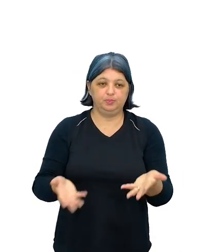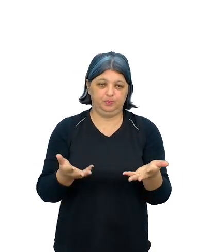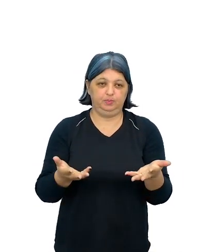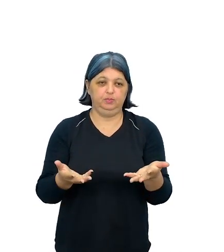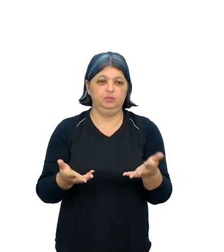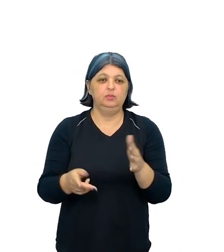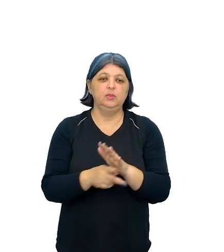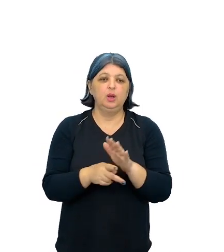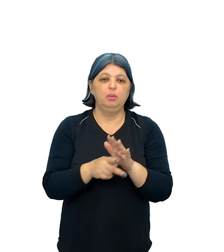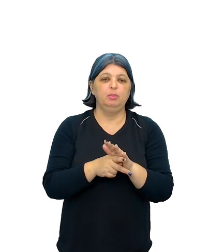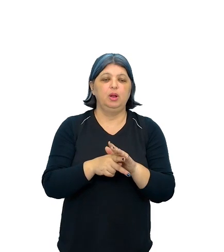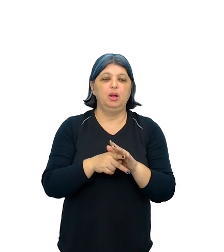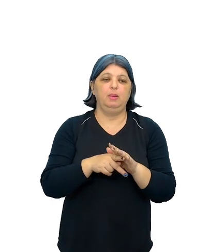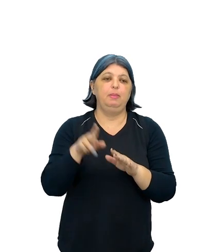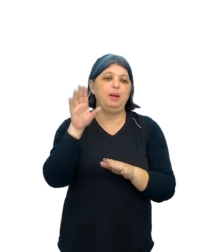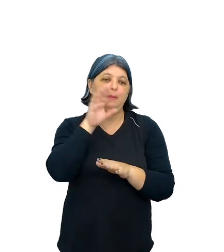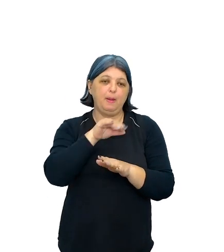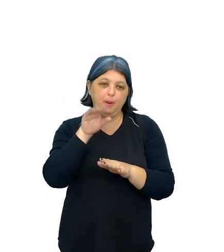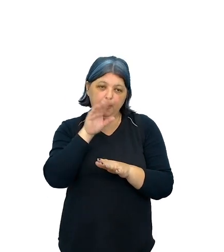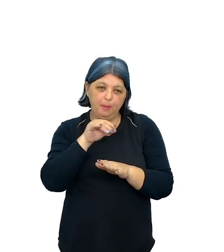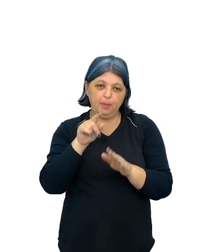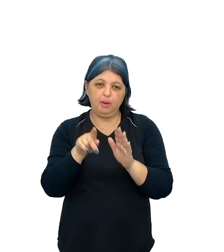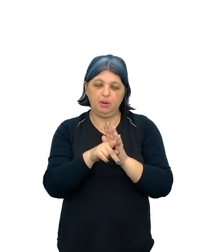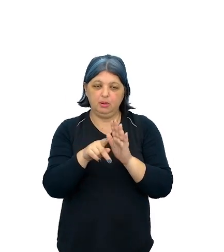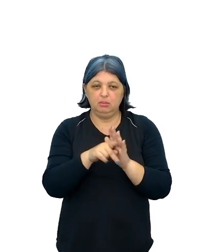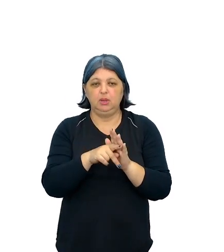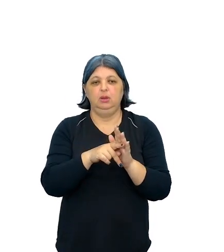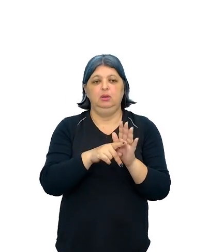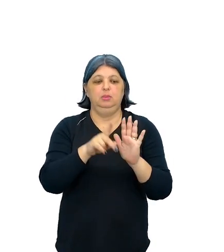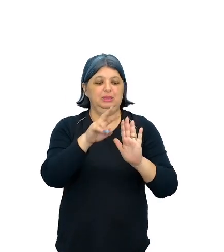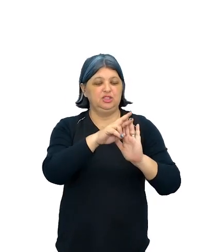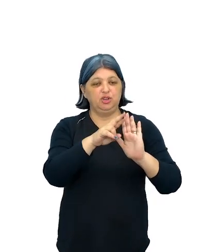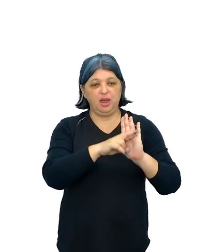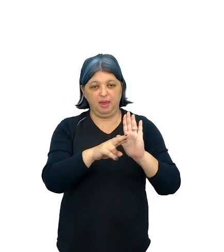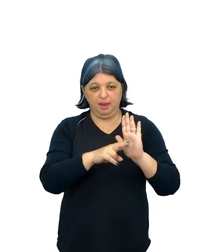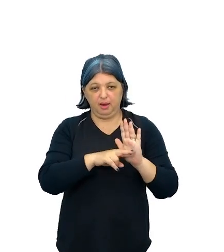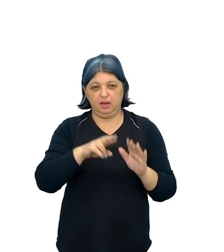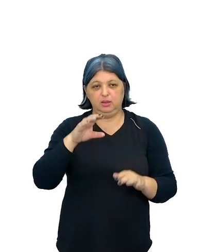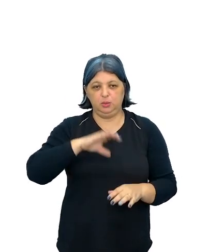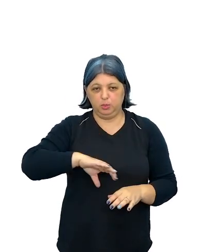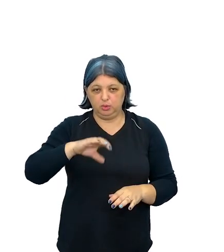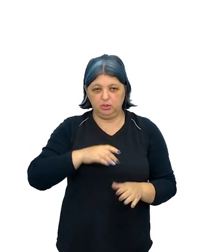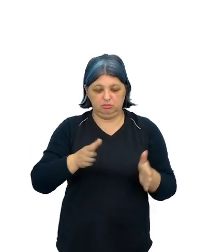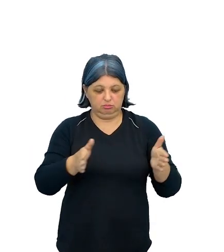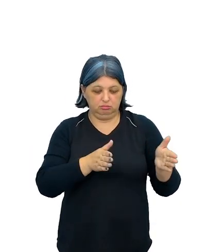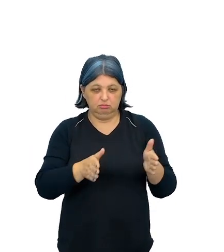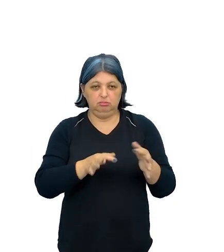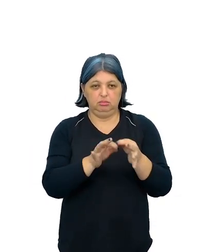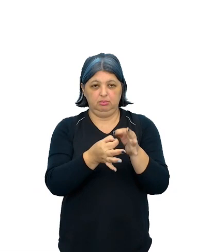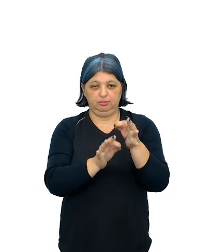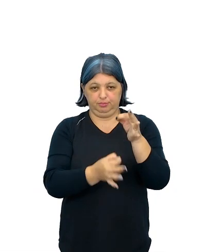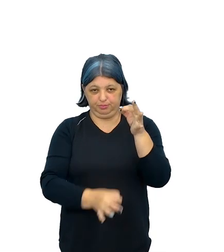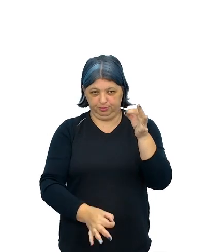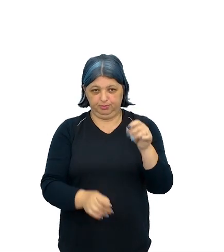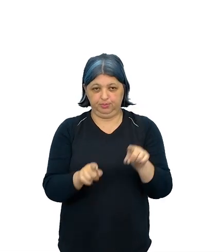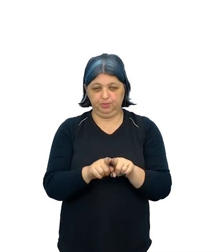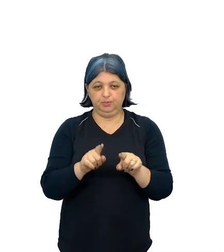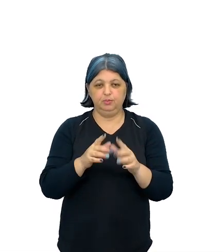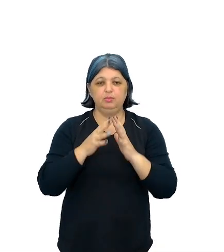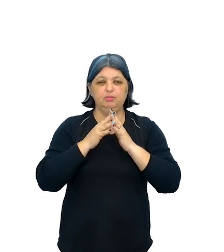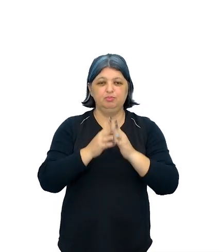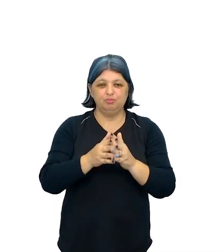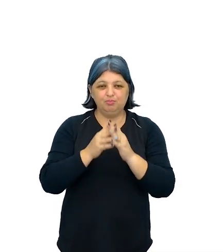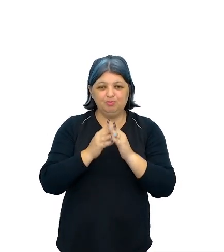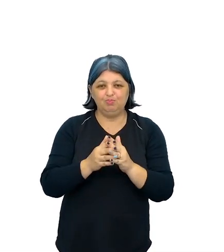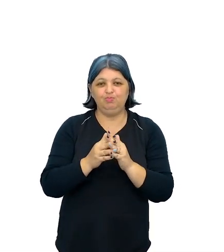as orações mais estruturadas na subordinação, na questão de períodos mais longos, processos coesivos